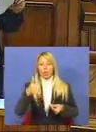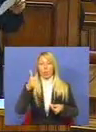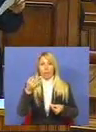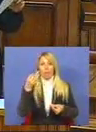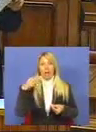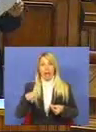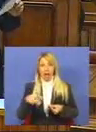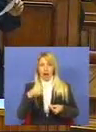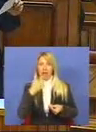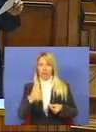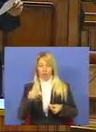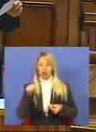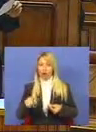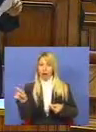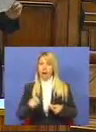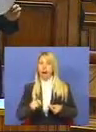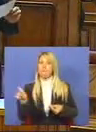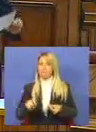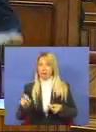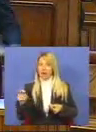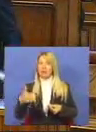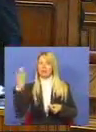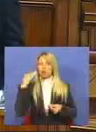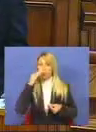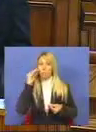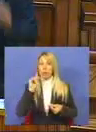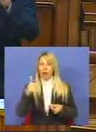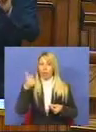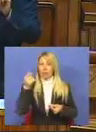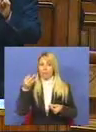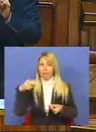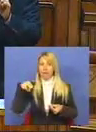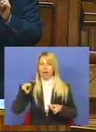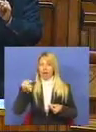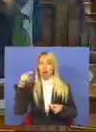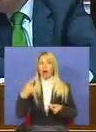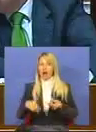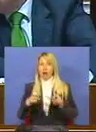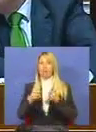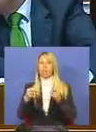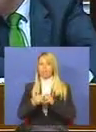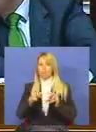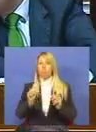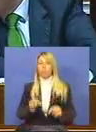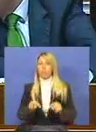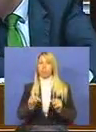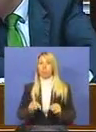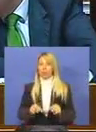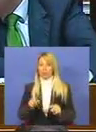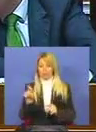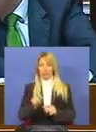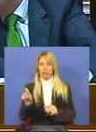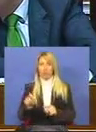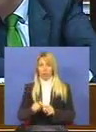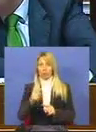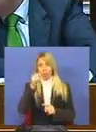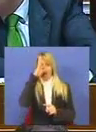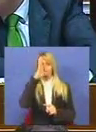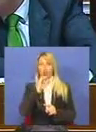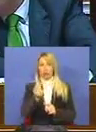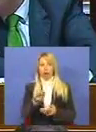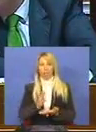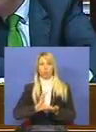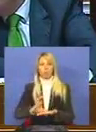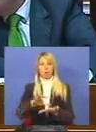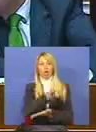alguns meses insolvente. Há alguns meses. Nesses meses, o Estado pôs lá 200 milhões de euros da